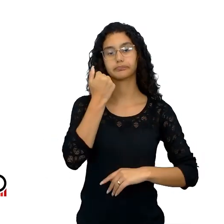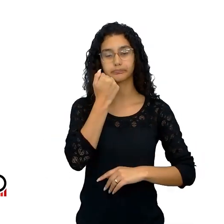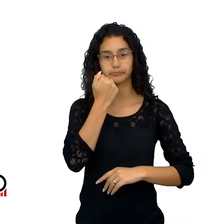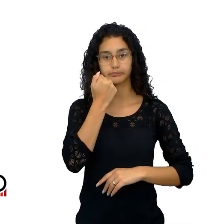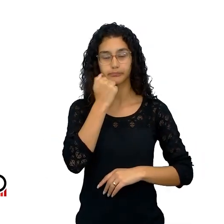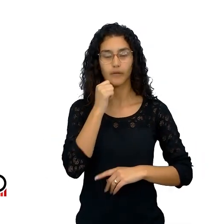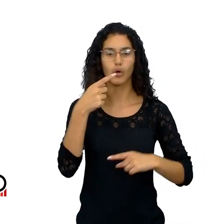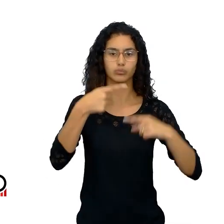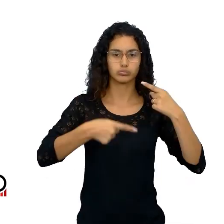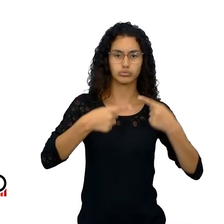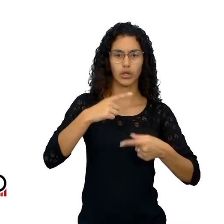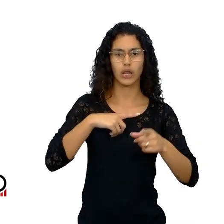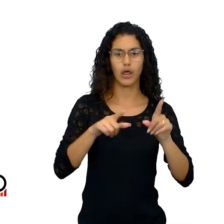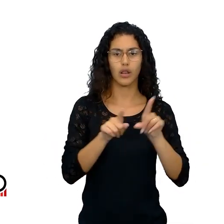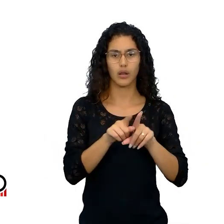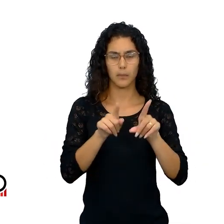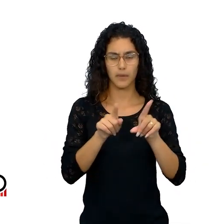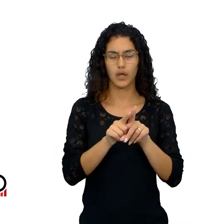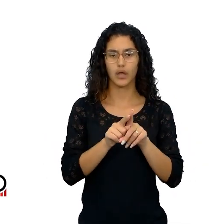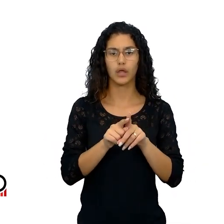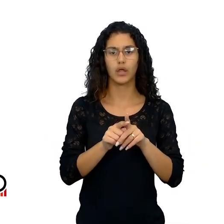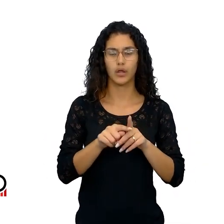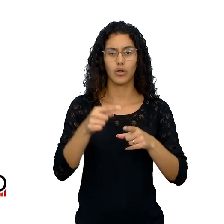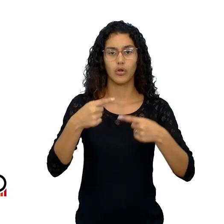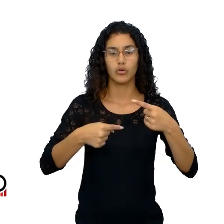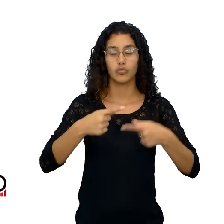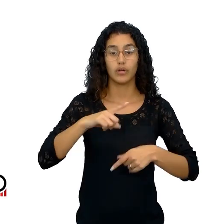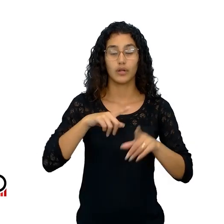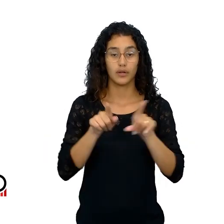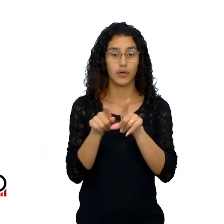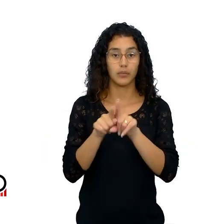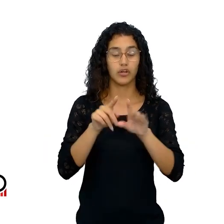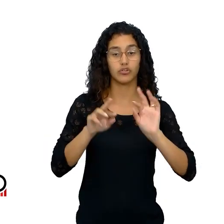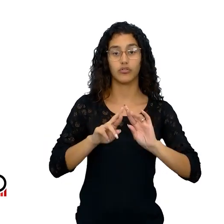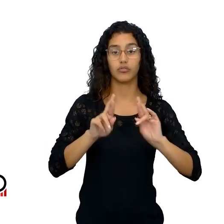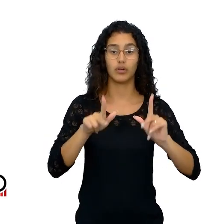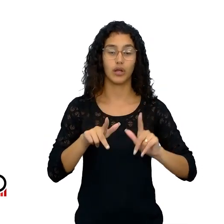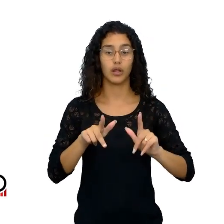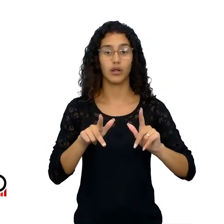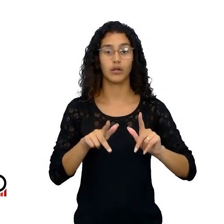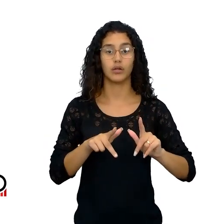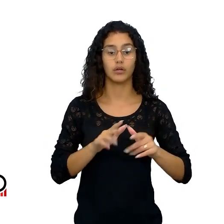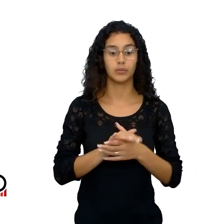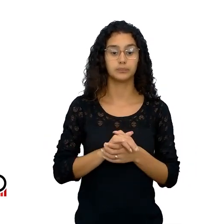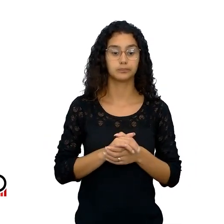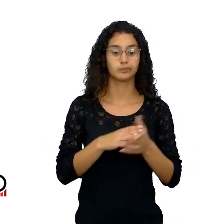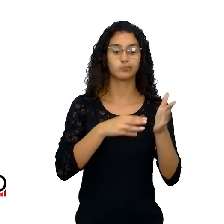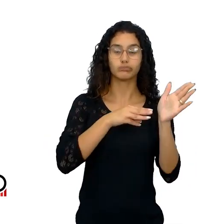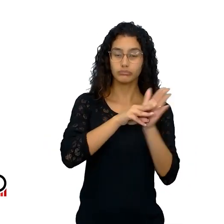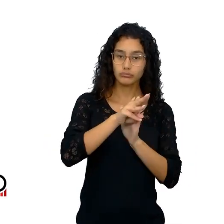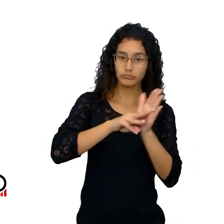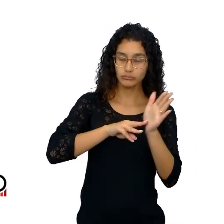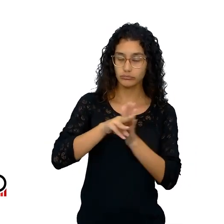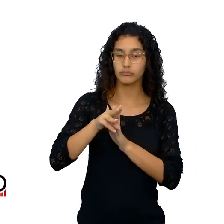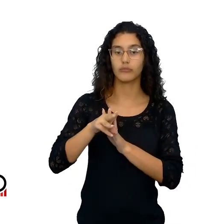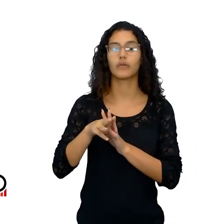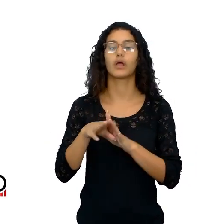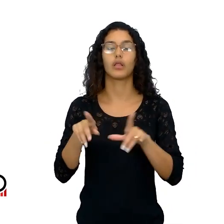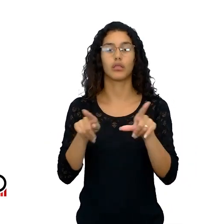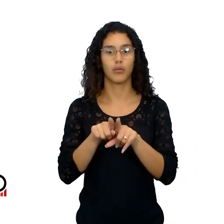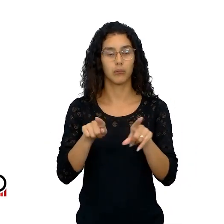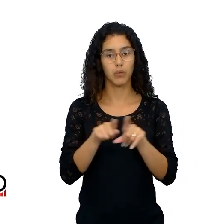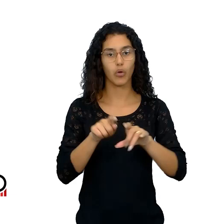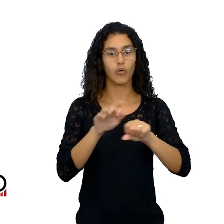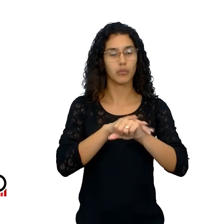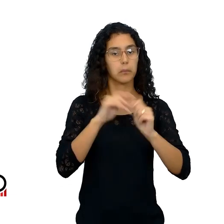vamos discutir um pouquinho sobre isso, vamos discutir diferenciar as metodologias, tá? Vamos também conversar